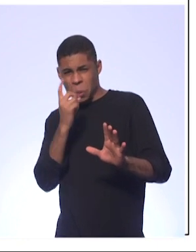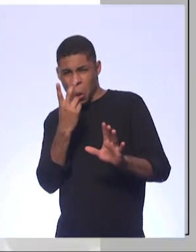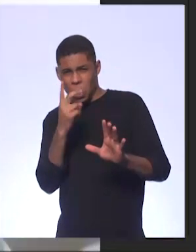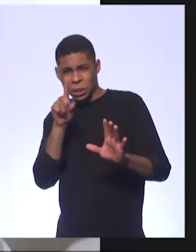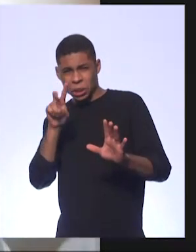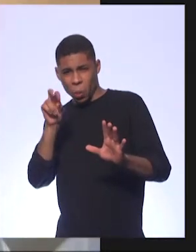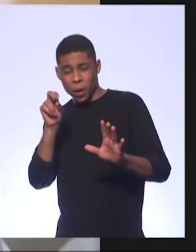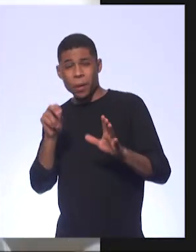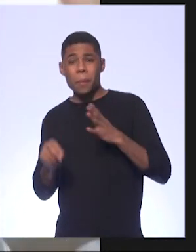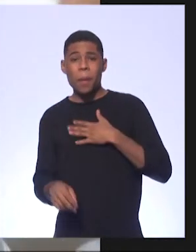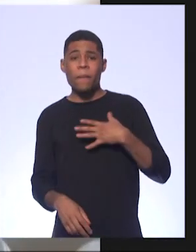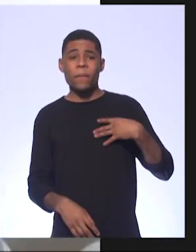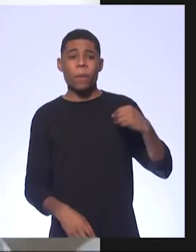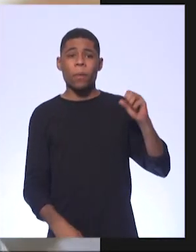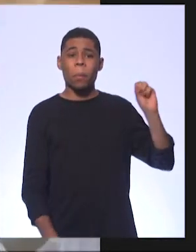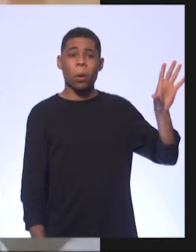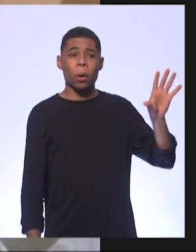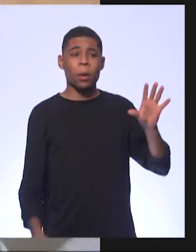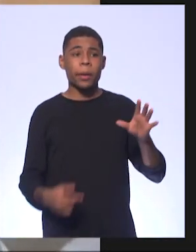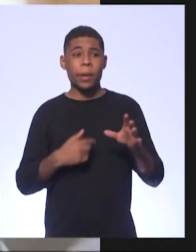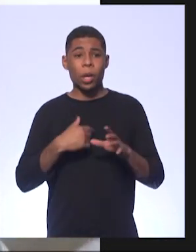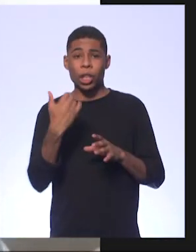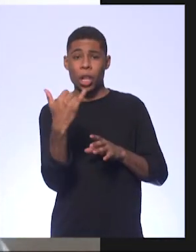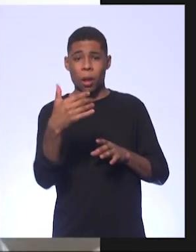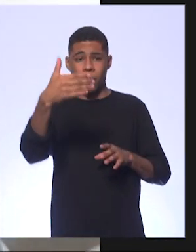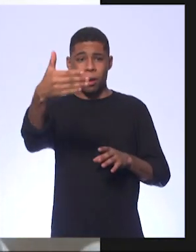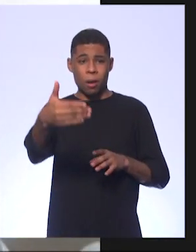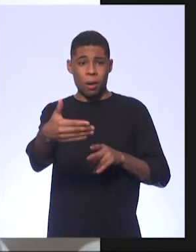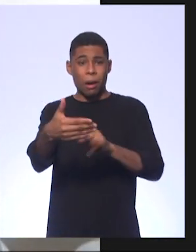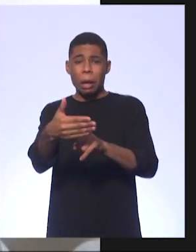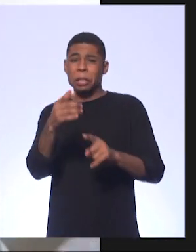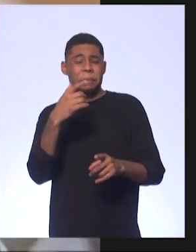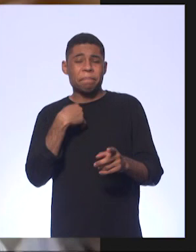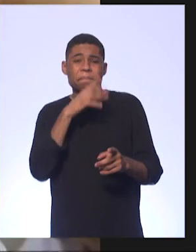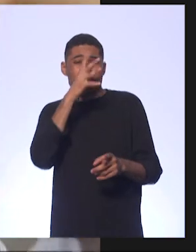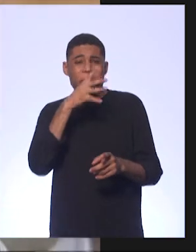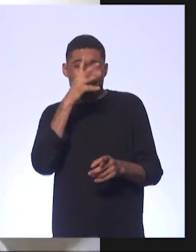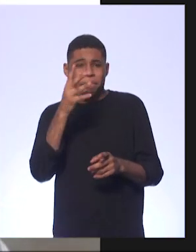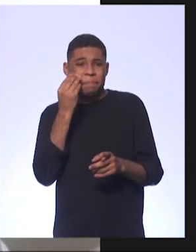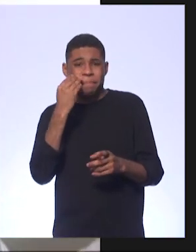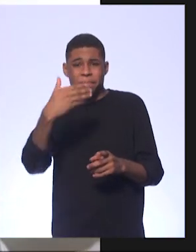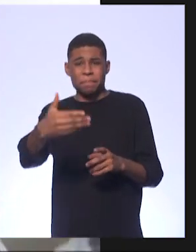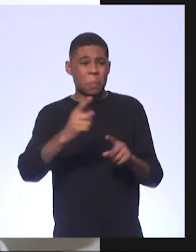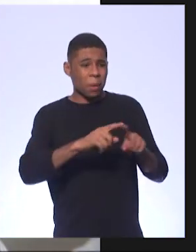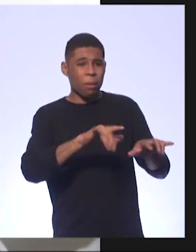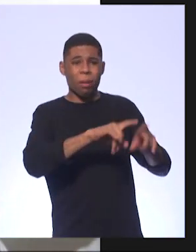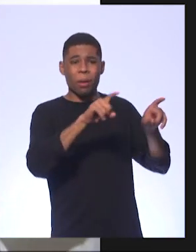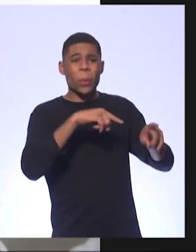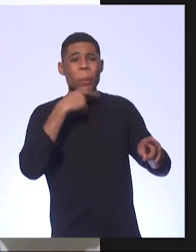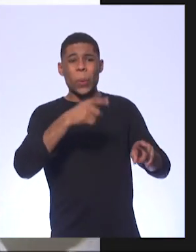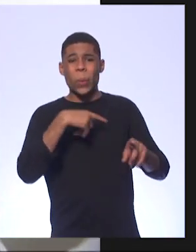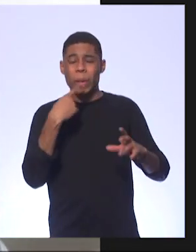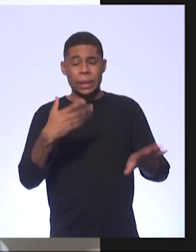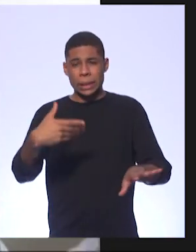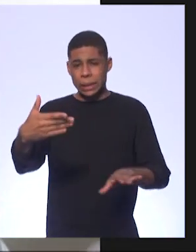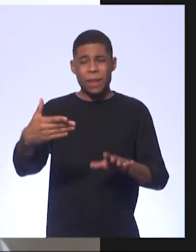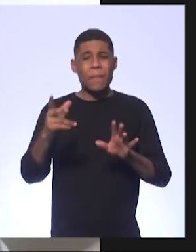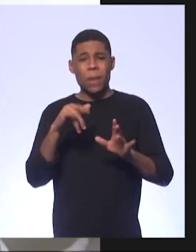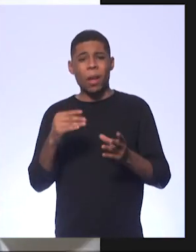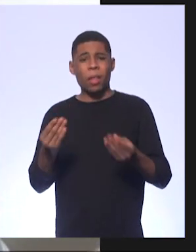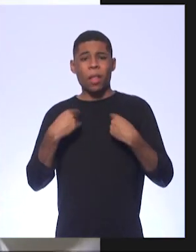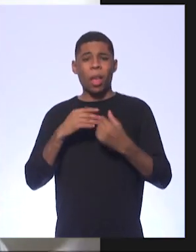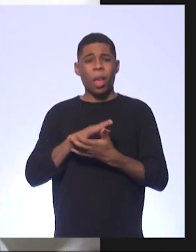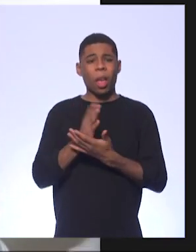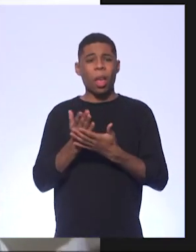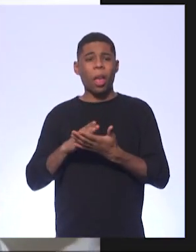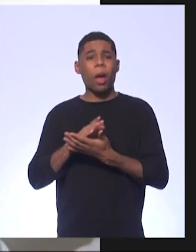foi embora. Então, eu estou falando do celular e houve uma certa improvisação aqui, em particular, o que vai me perturbar um pouco é